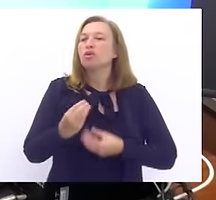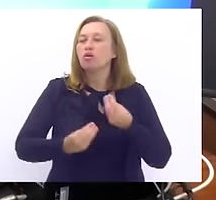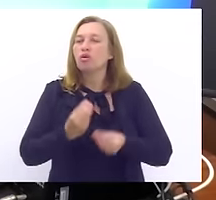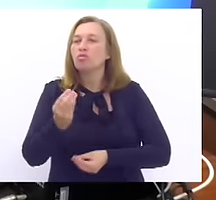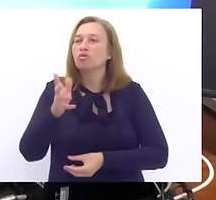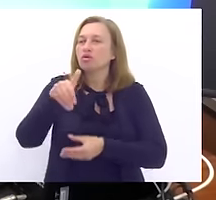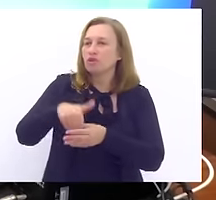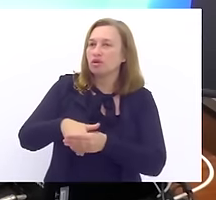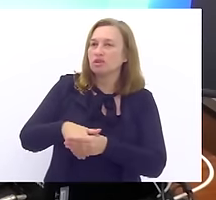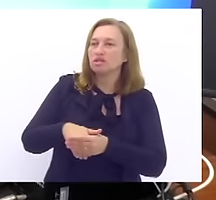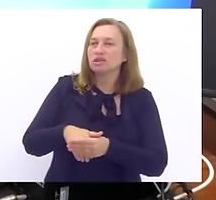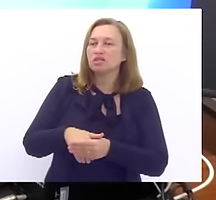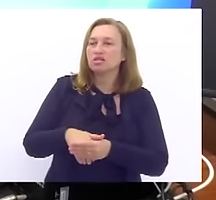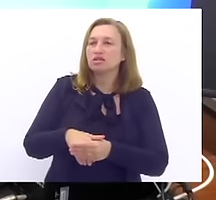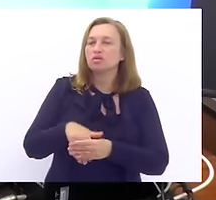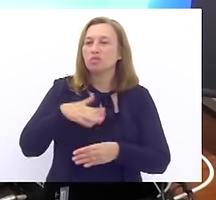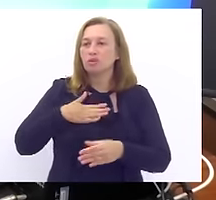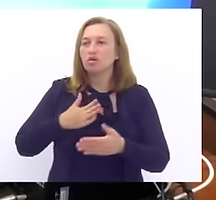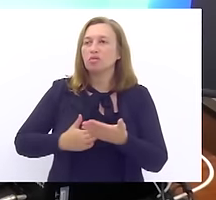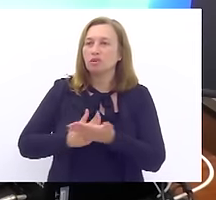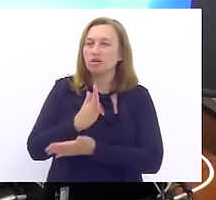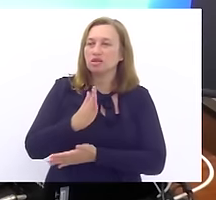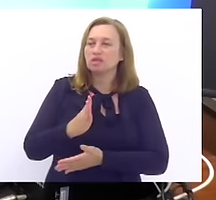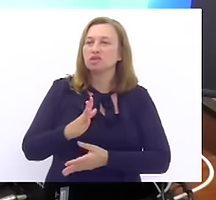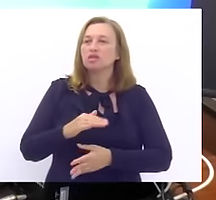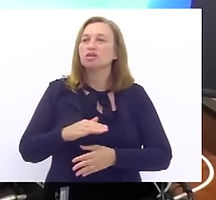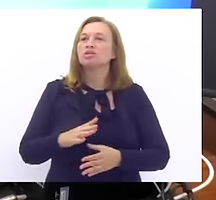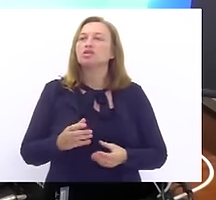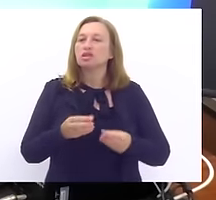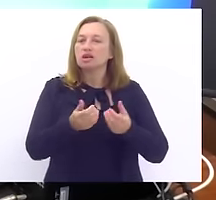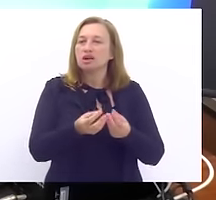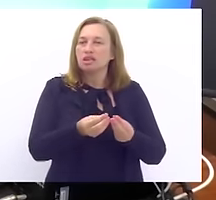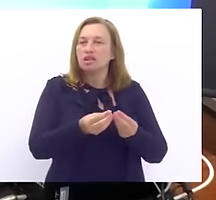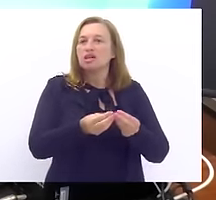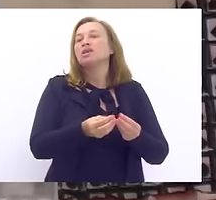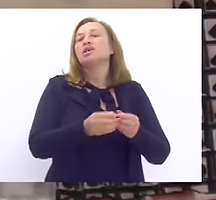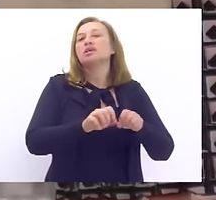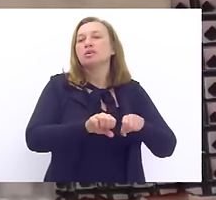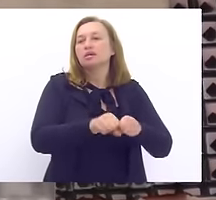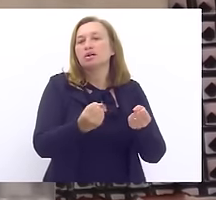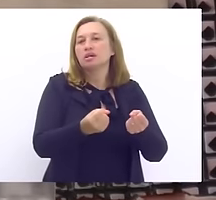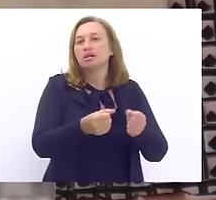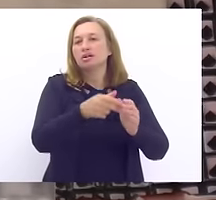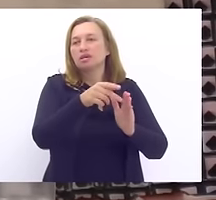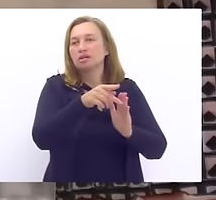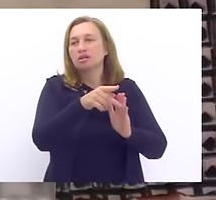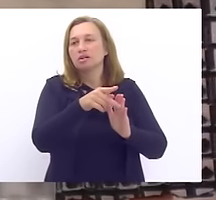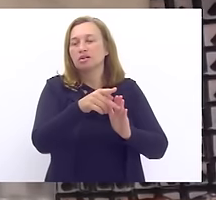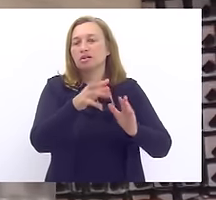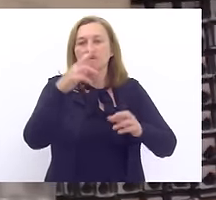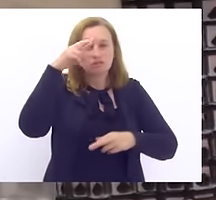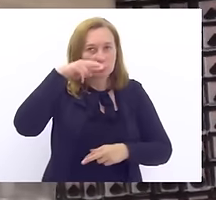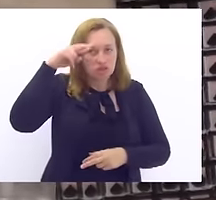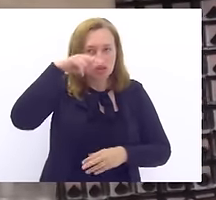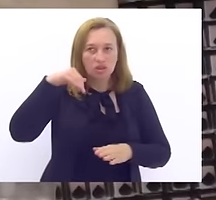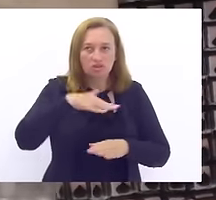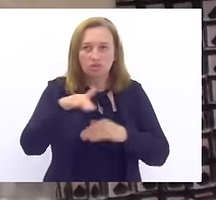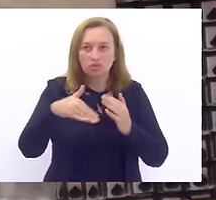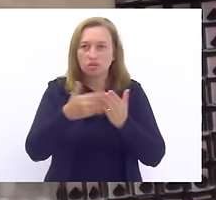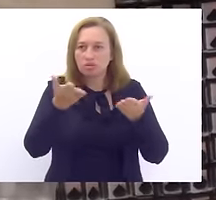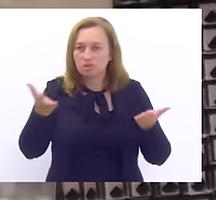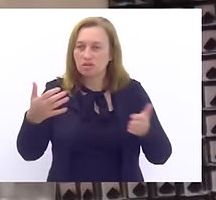Eu voto favorável Então por unanimidade tá quebrado sigilo fiscal e bancário dos citados o